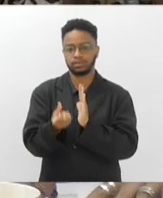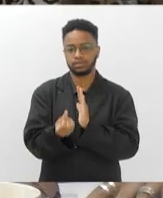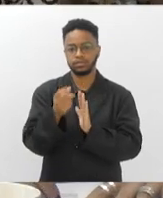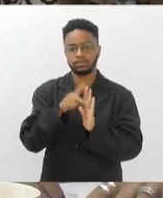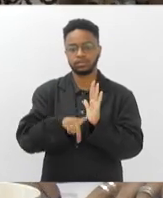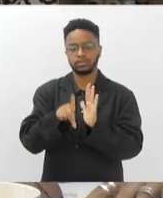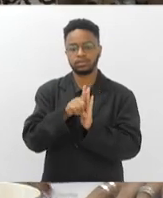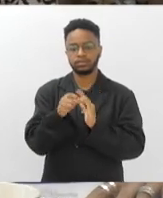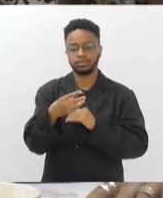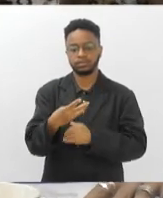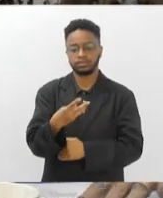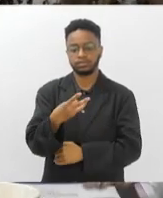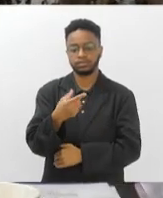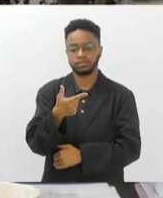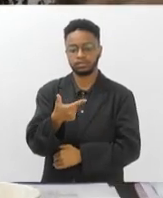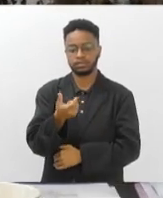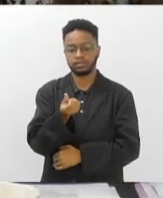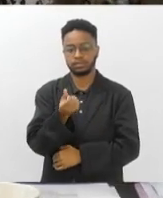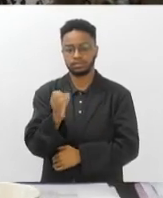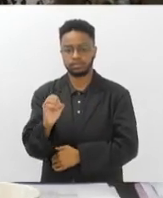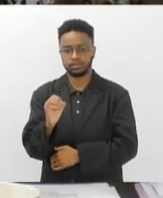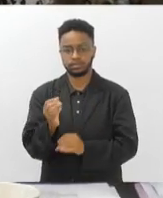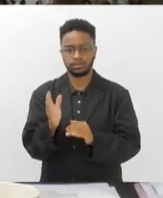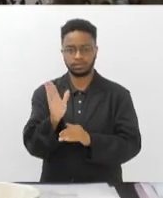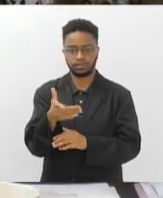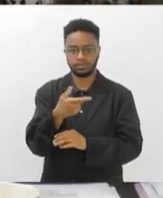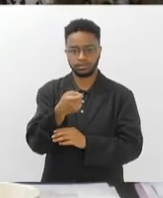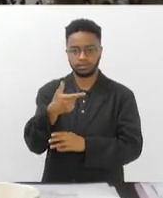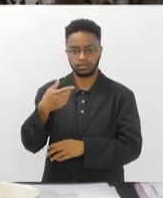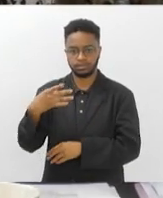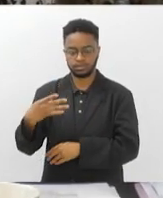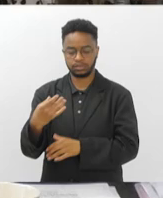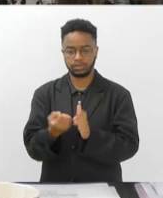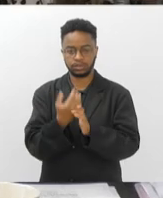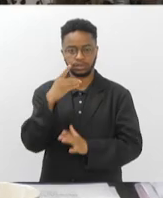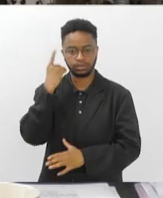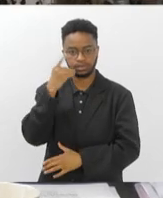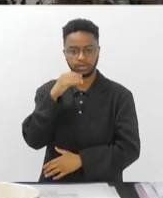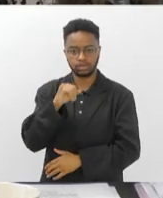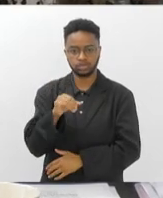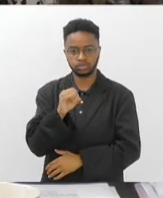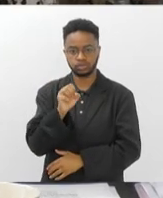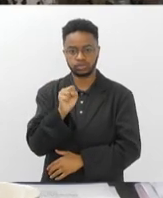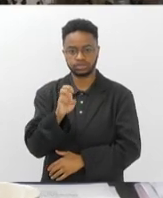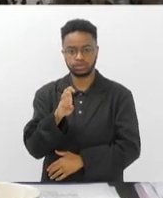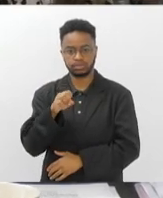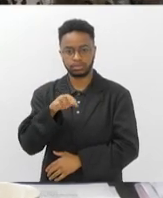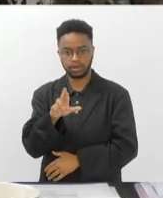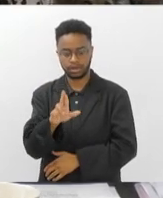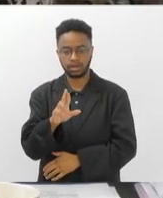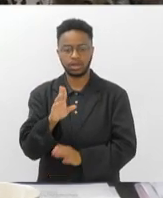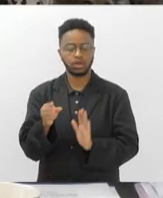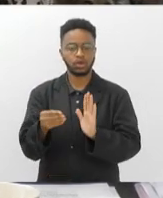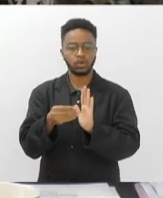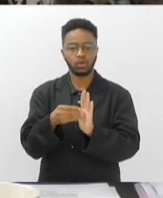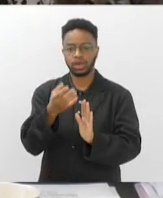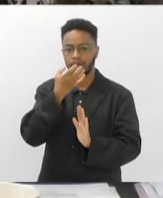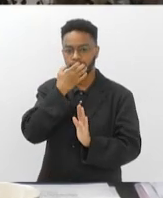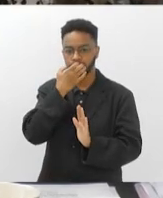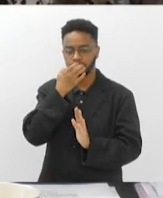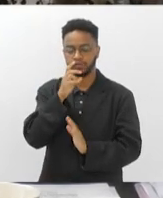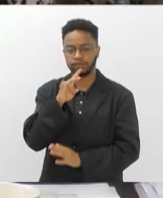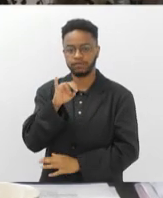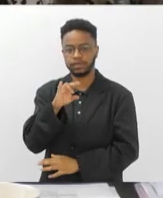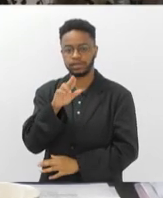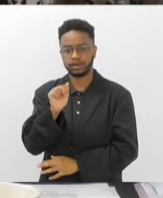de lei número 3.260, de 2024, de autoria do deputado professor Josemar, que declara o vira-lata caramelo como patrimônio